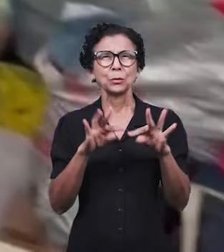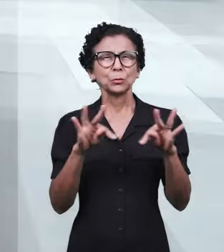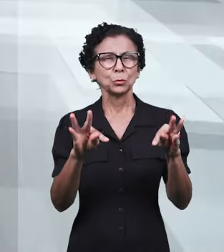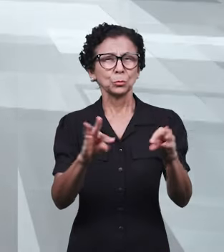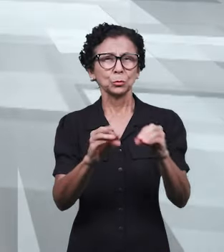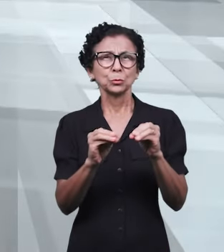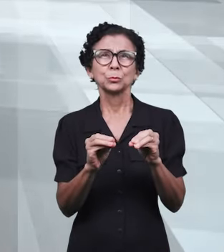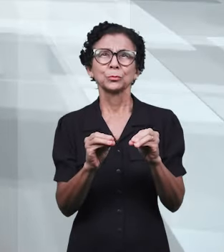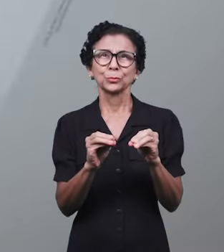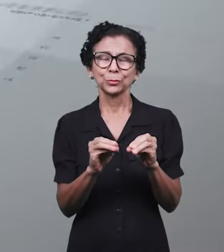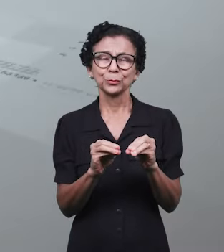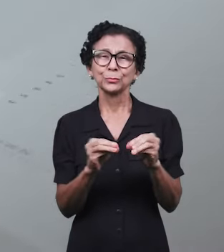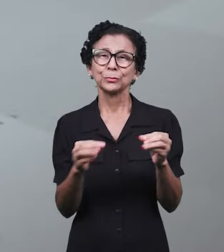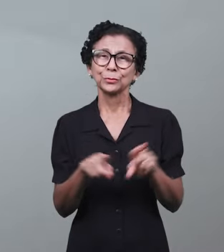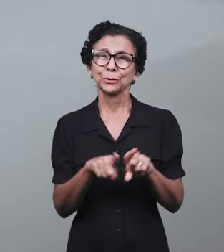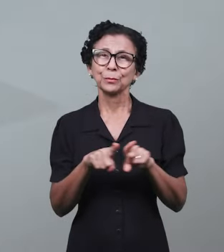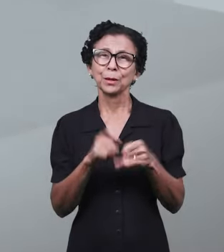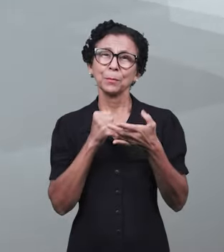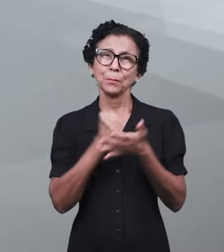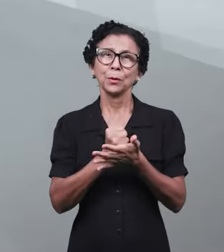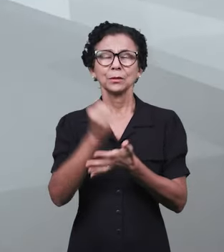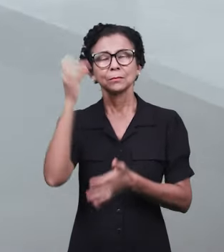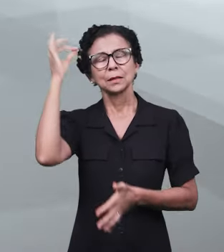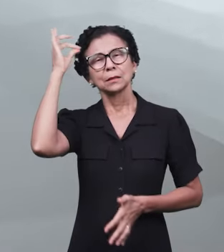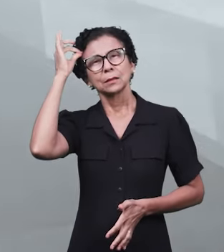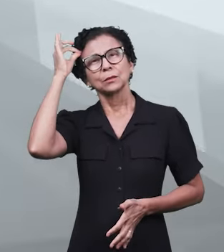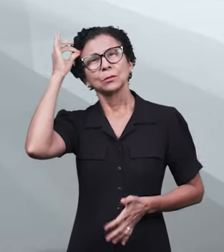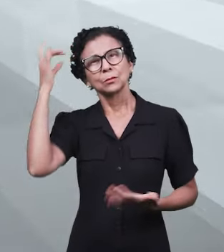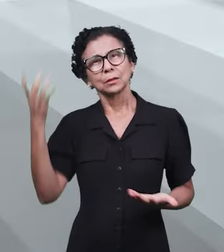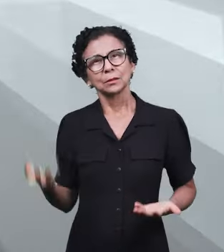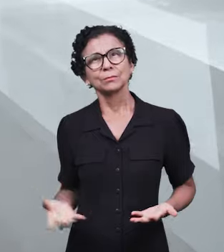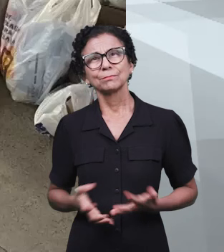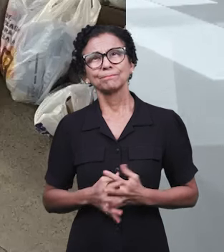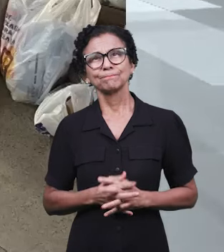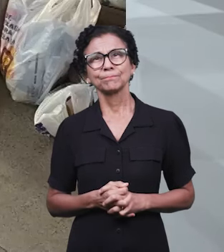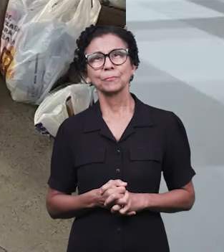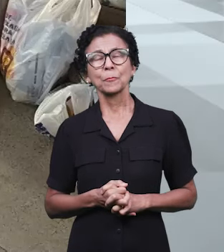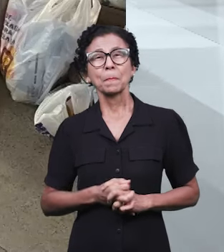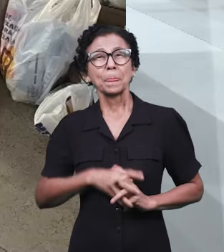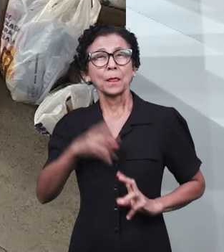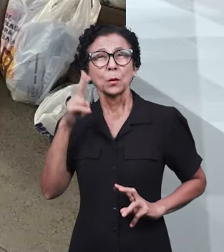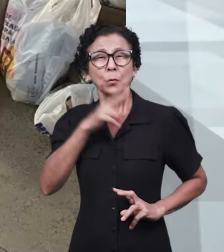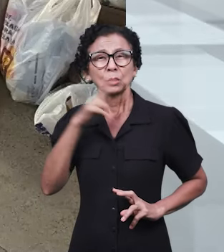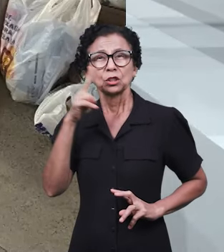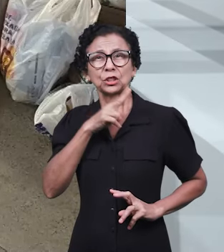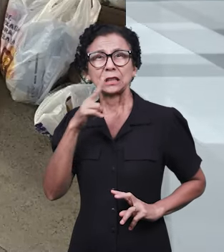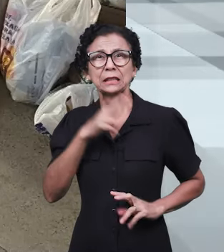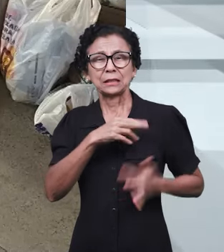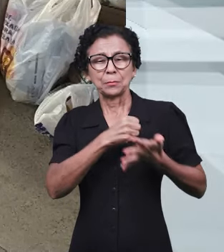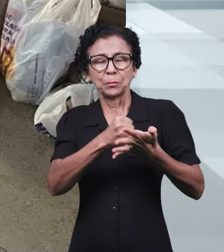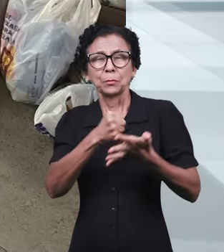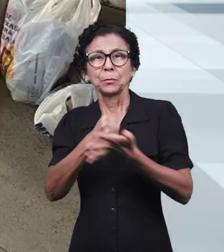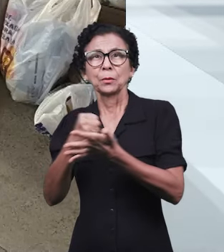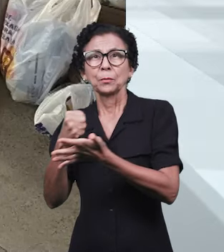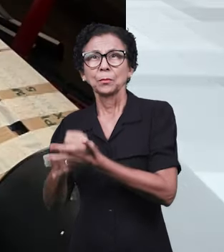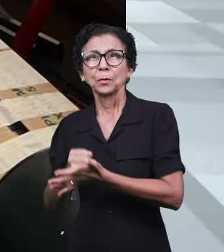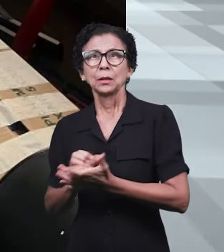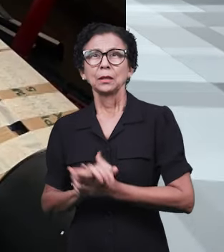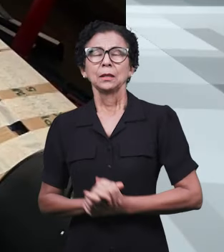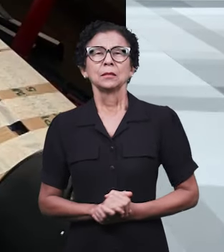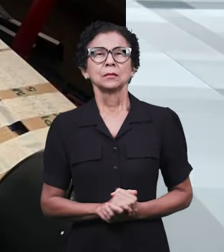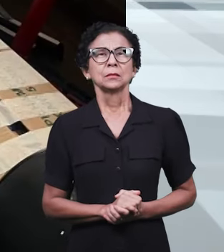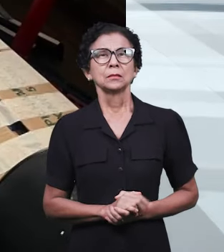alimento, 2 mil litros de água potável, levamos 2 toneladas de roupas